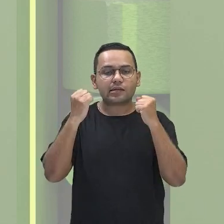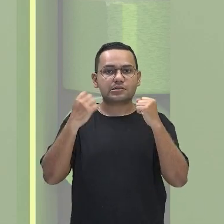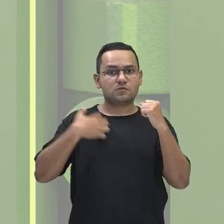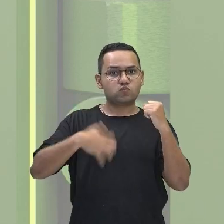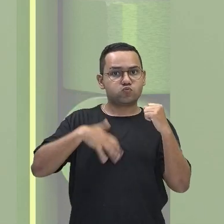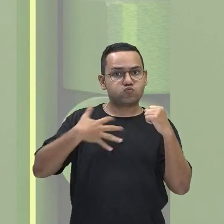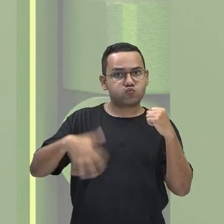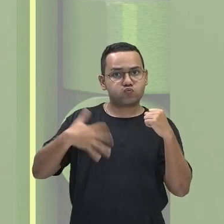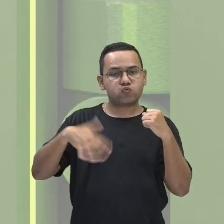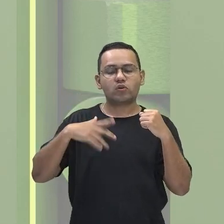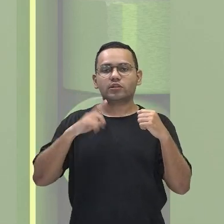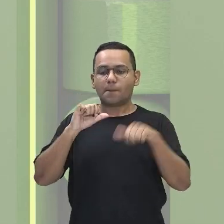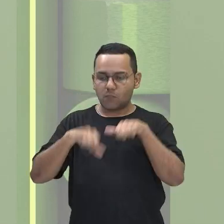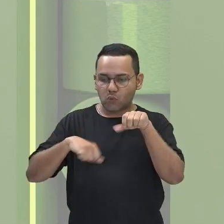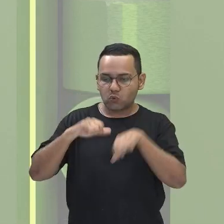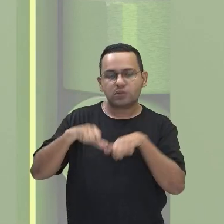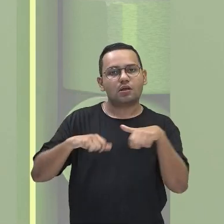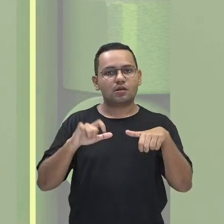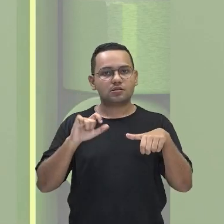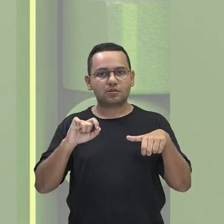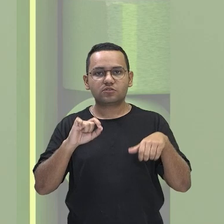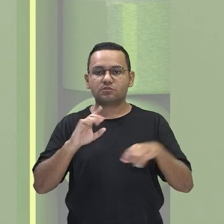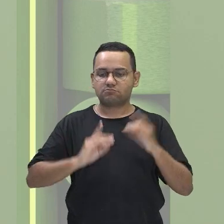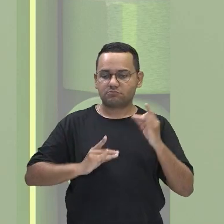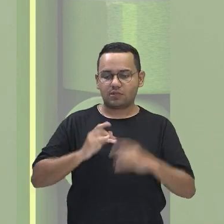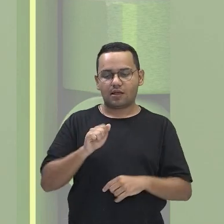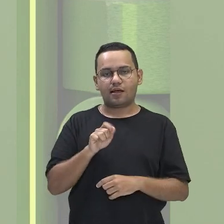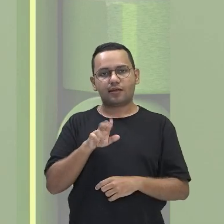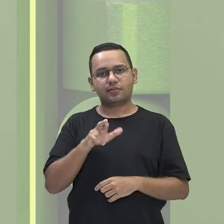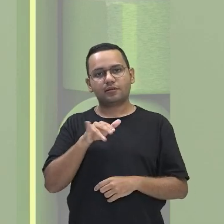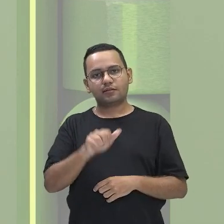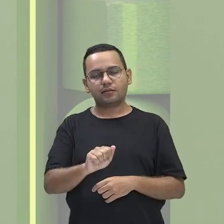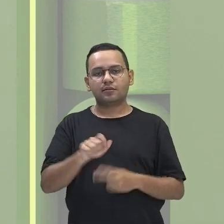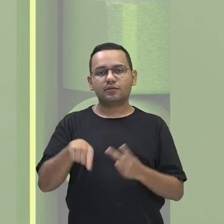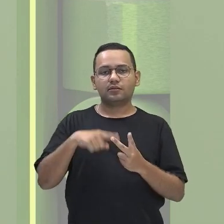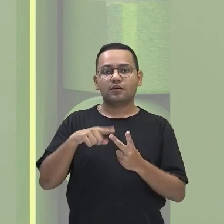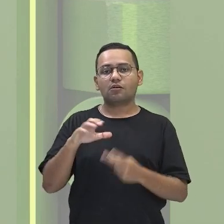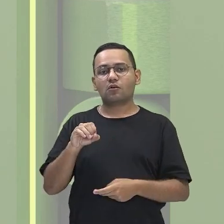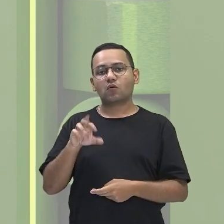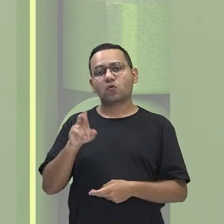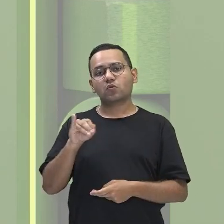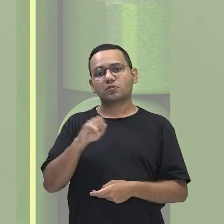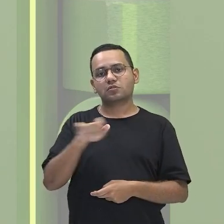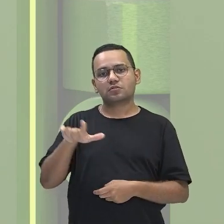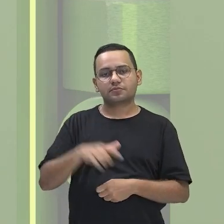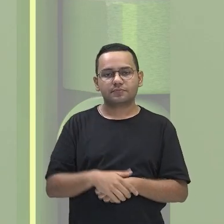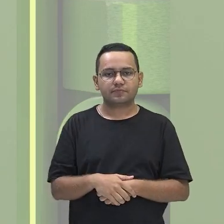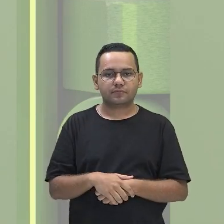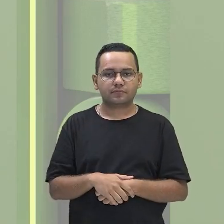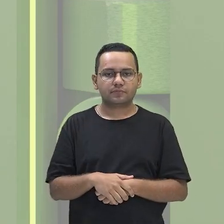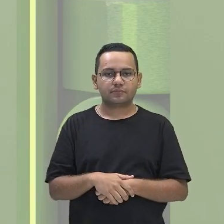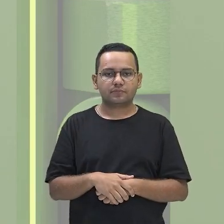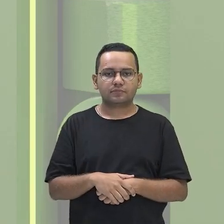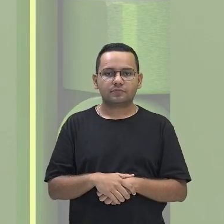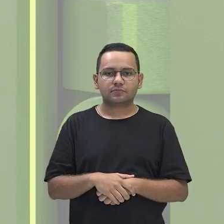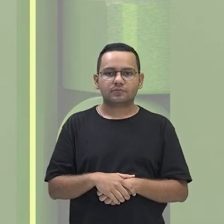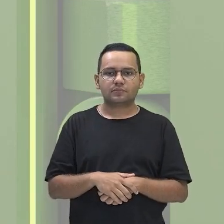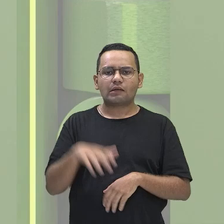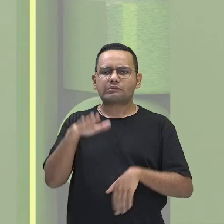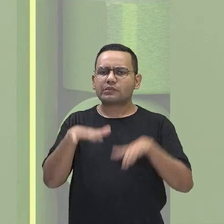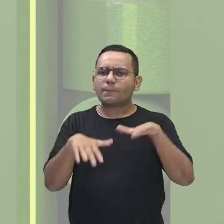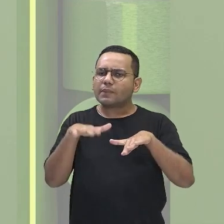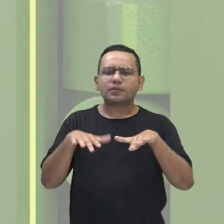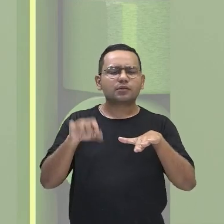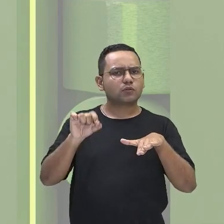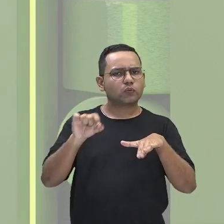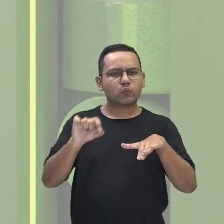nas concentrações de adrenalina, obviamente, e de cortisol. Sempre que a gente realiza uma atividade assim muito, né, que